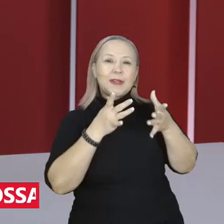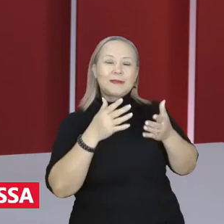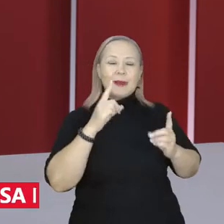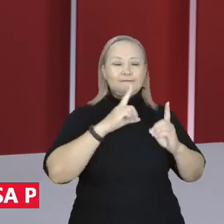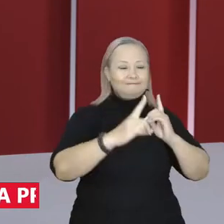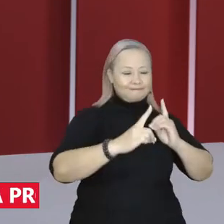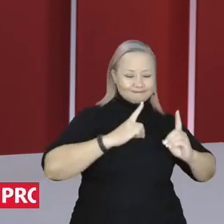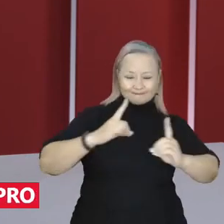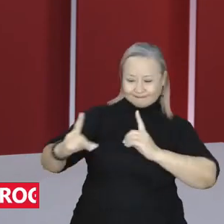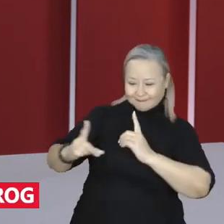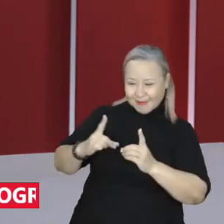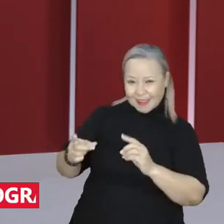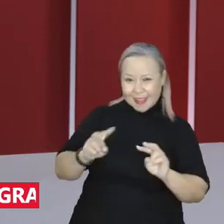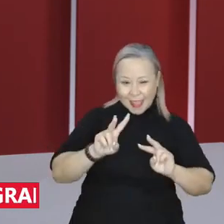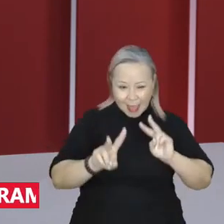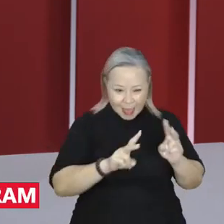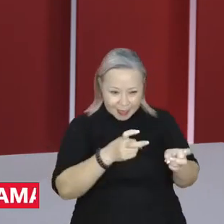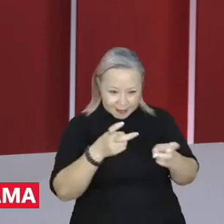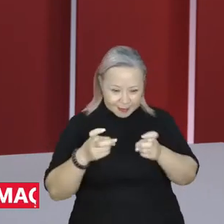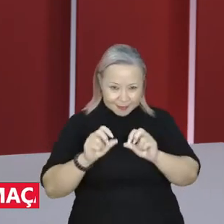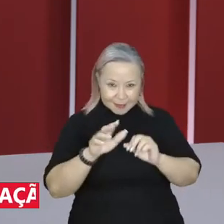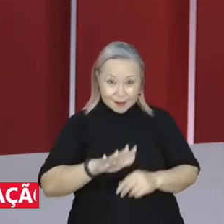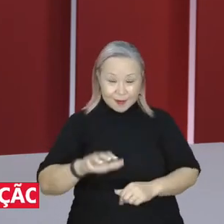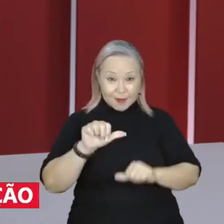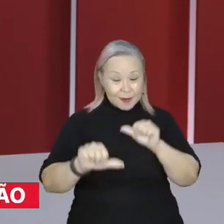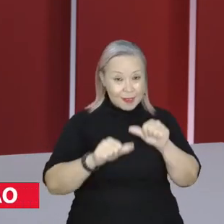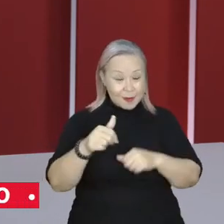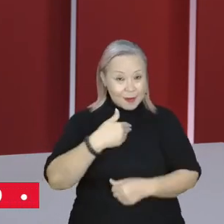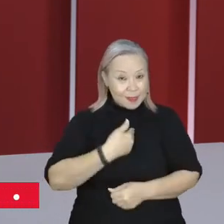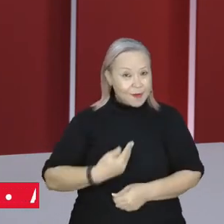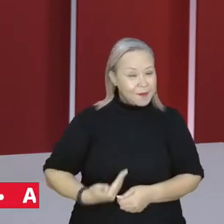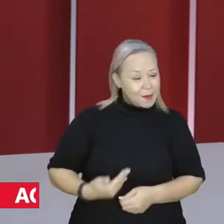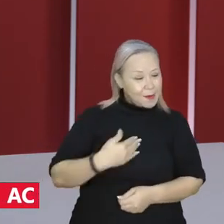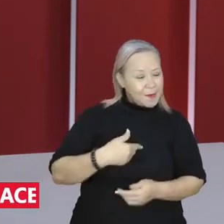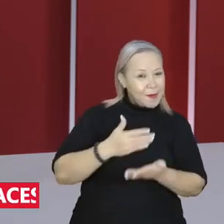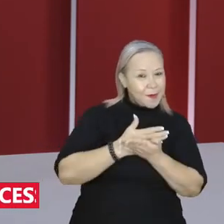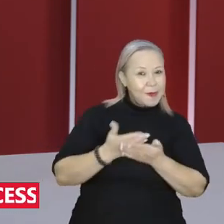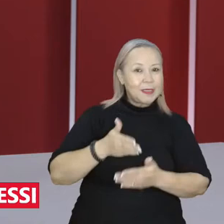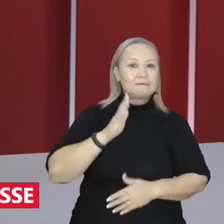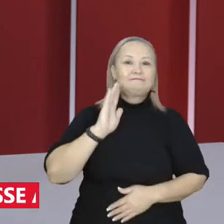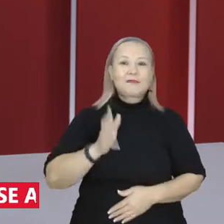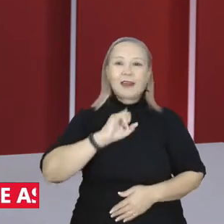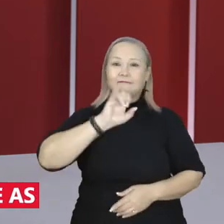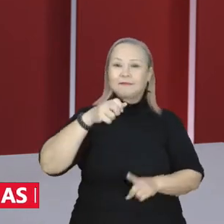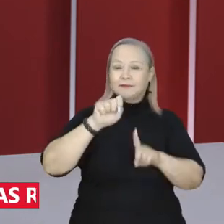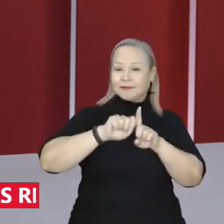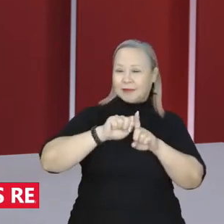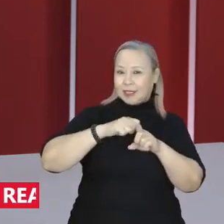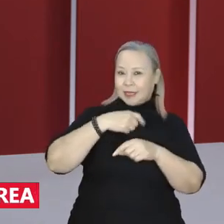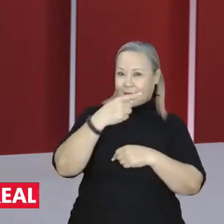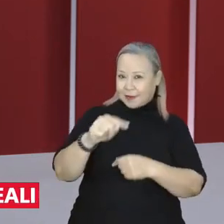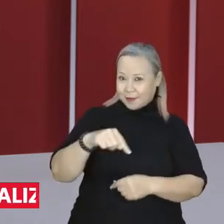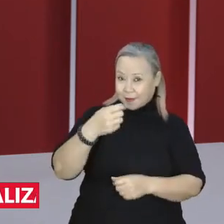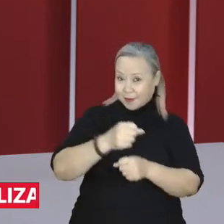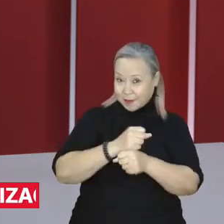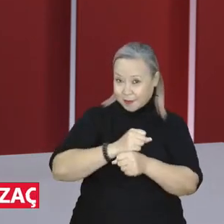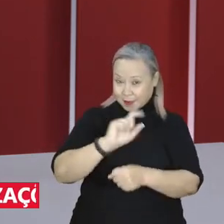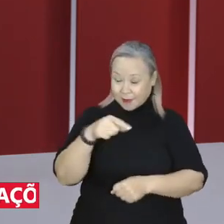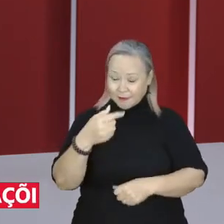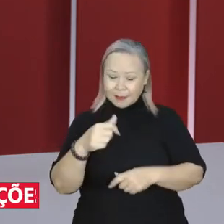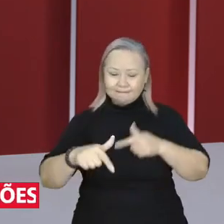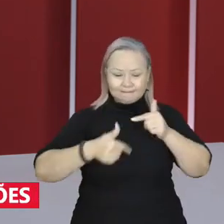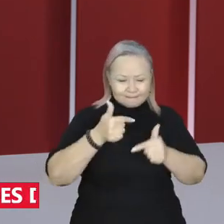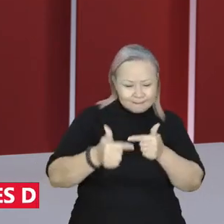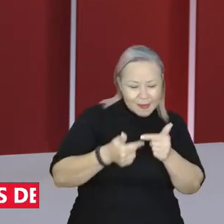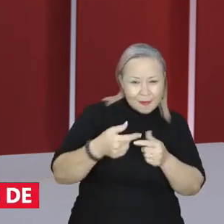diálogo mais escuta já nessa transição de governo o governo que começa já em janeiro do ano que vem trabalhando para agregar o